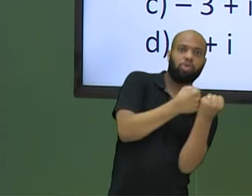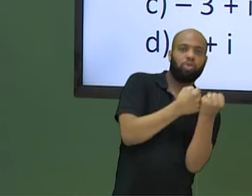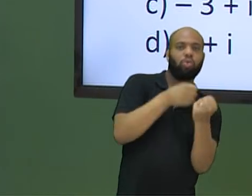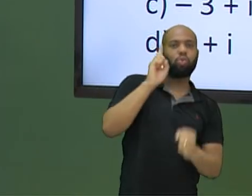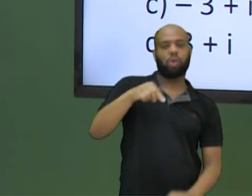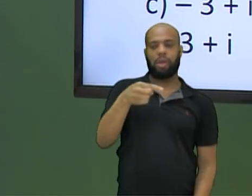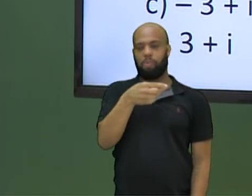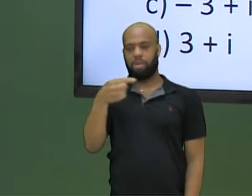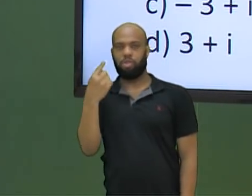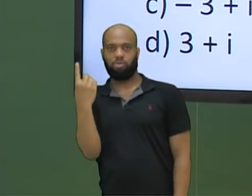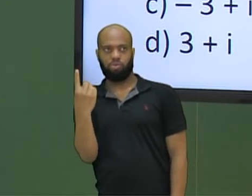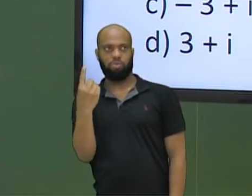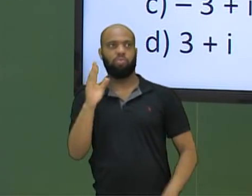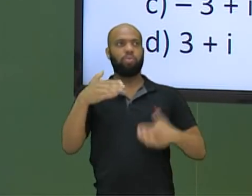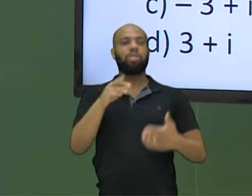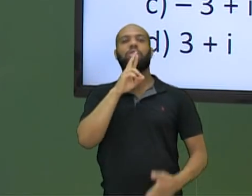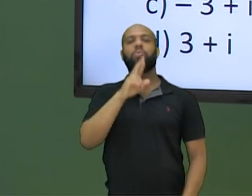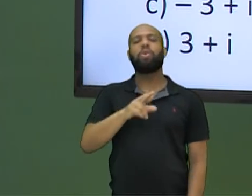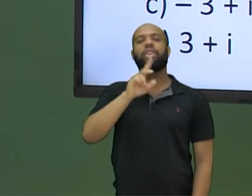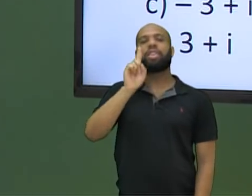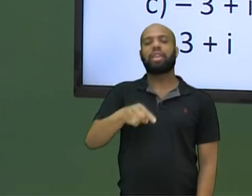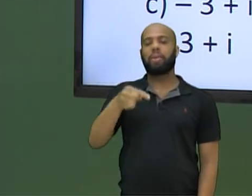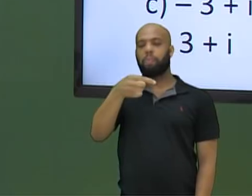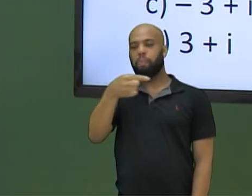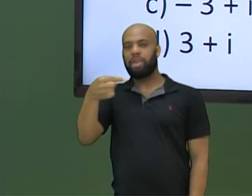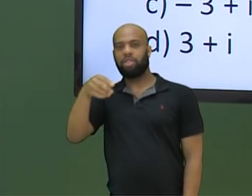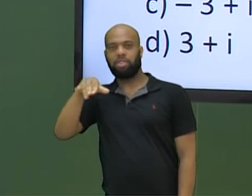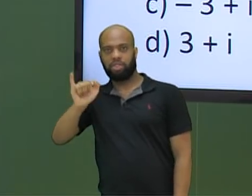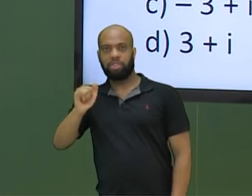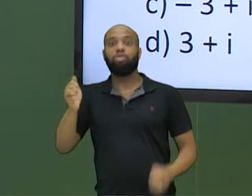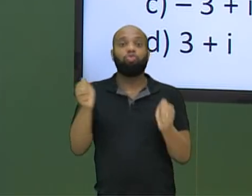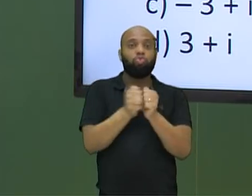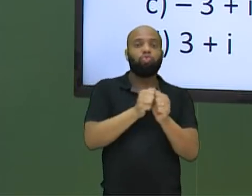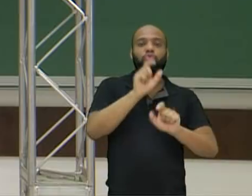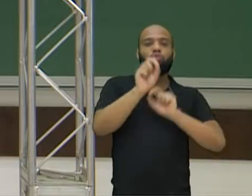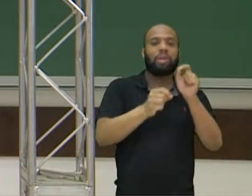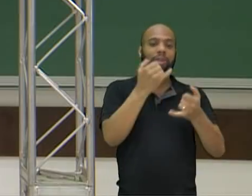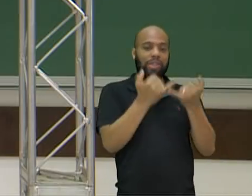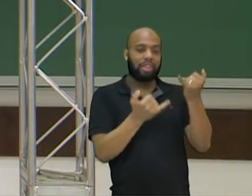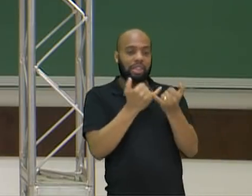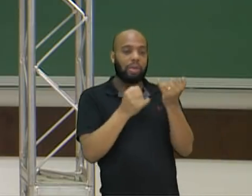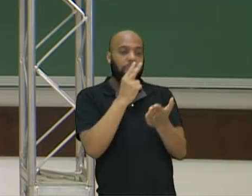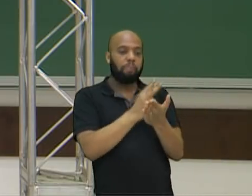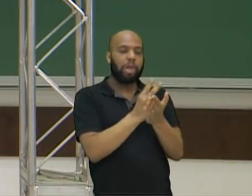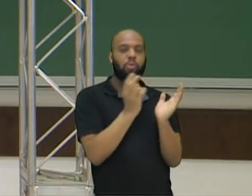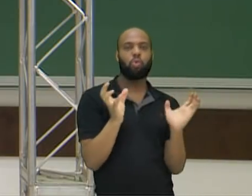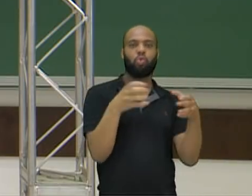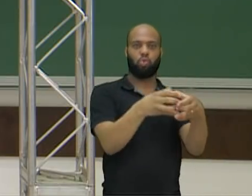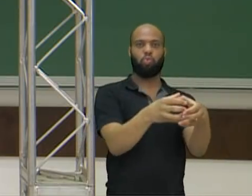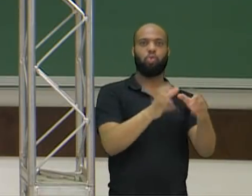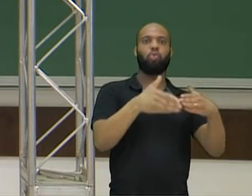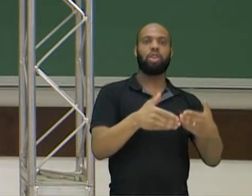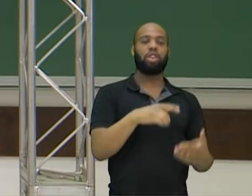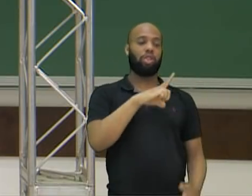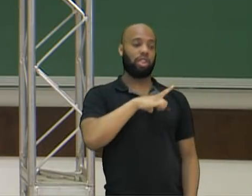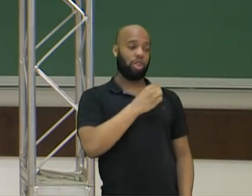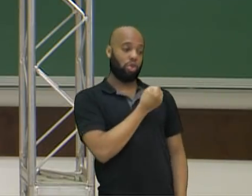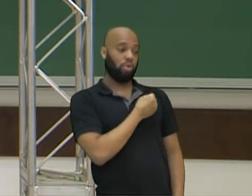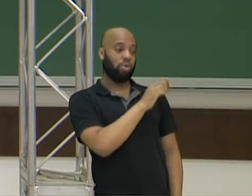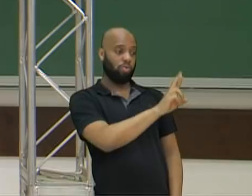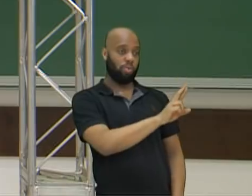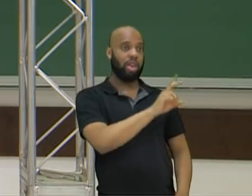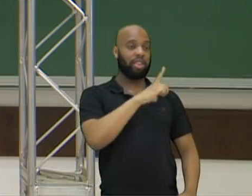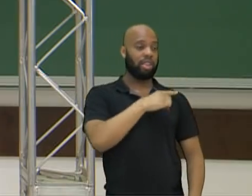1, menos i. E vou juntar as partes que são semelhantes. Então, real com real, tá aqui, ó.